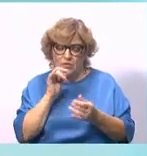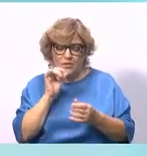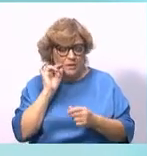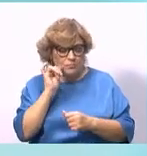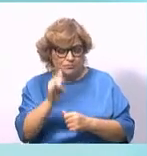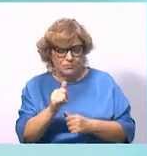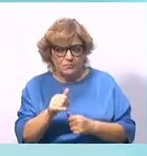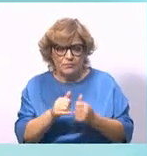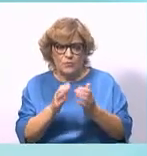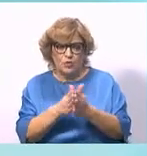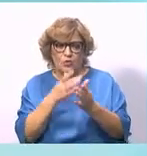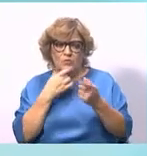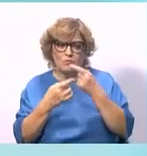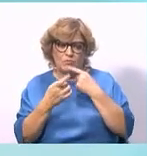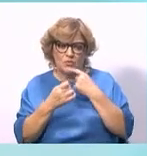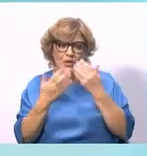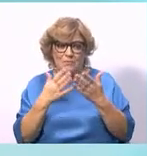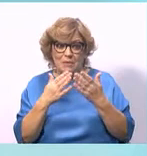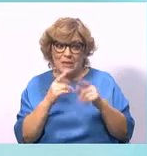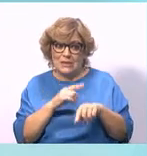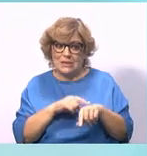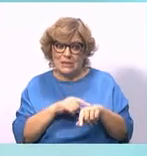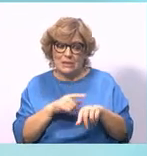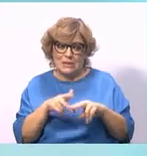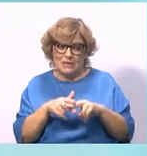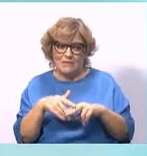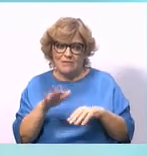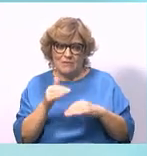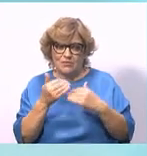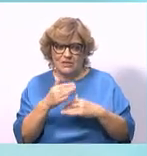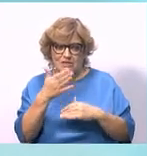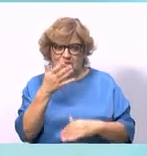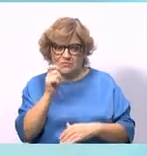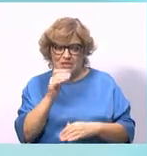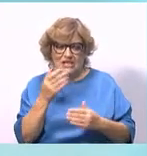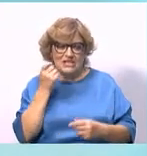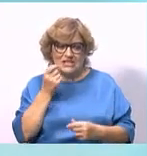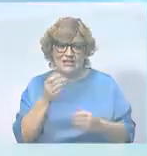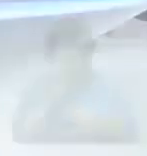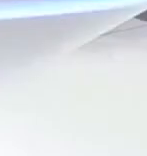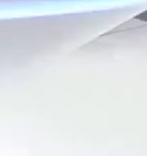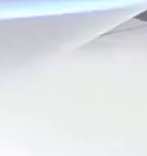esclarecer aqui todas as suas questões. Após um curtíssimo intervalo, vamos fazer uma pausa de 5 minutos. Até já.